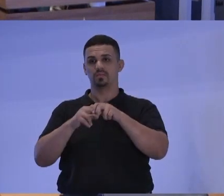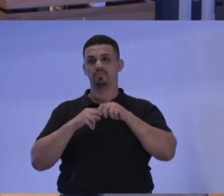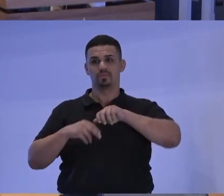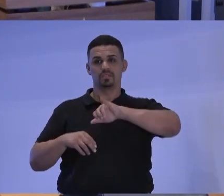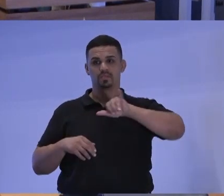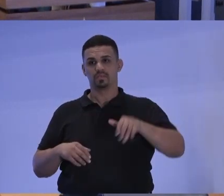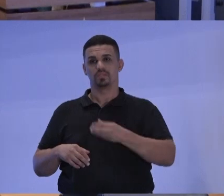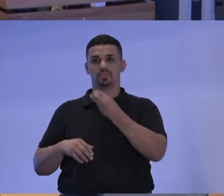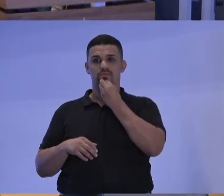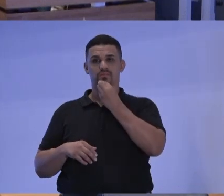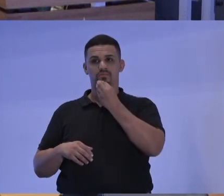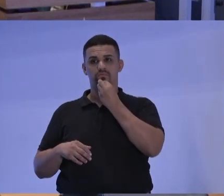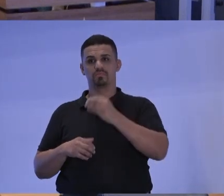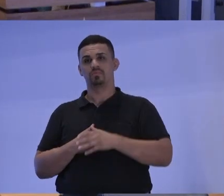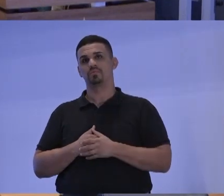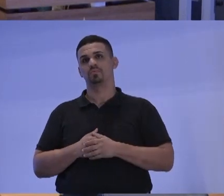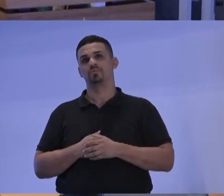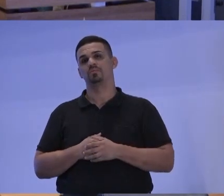oportunidade.